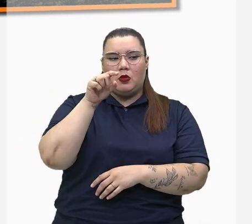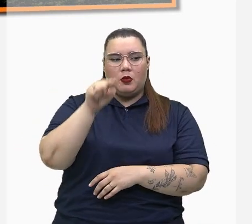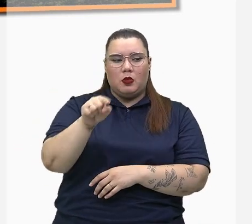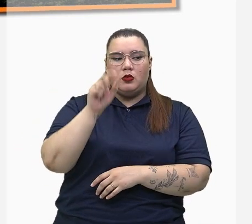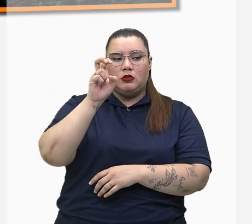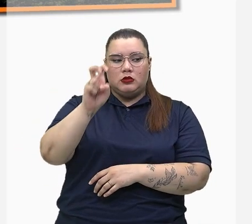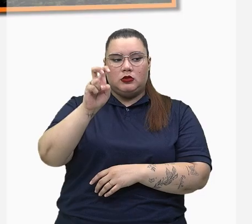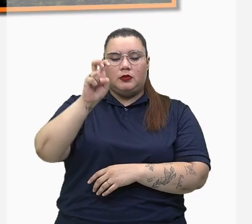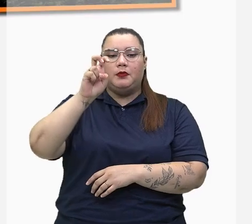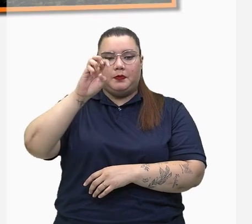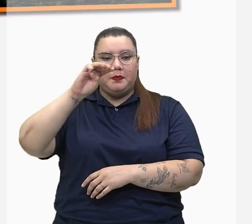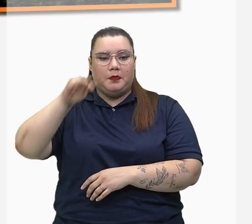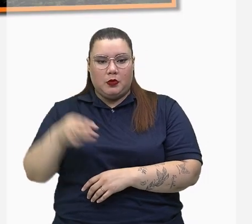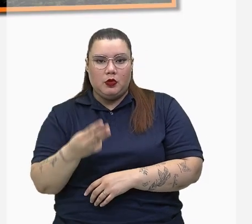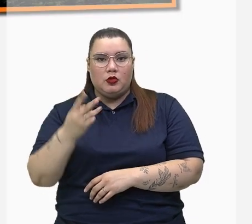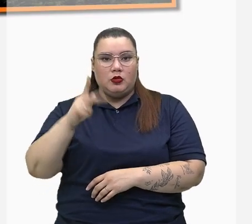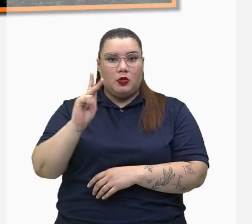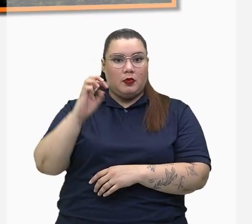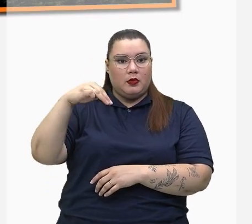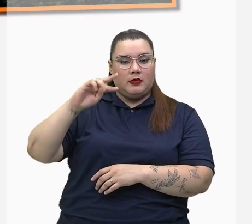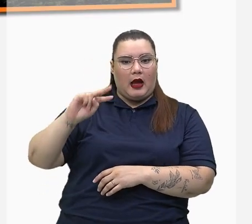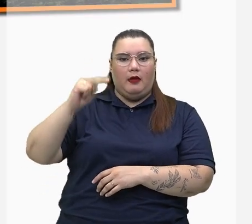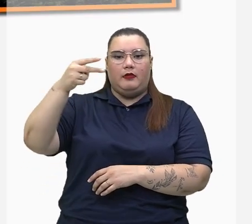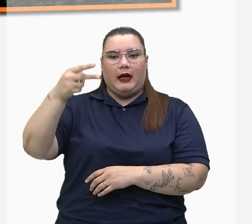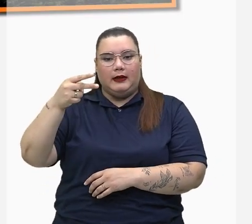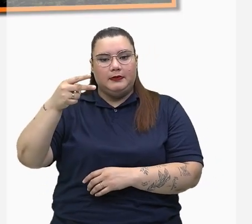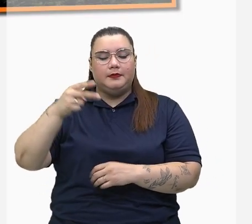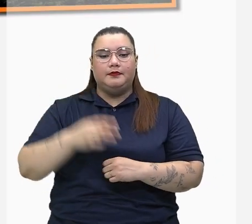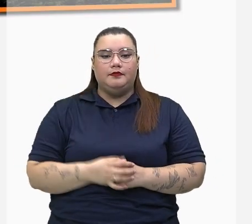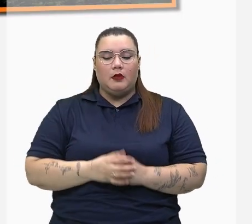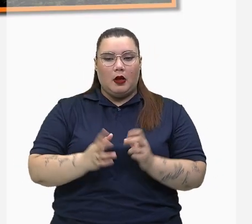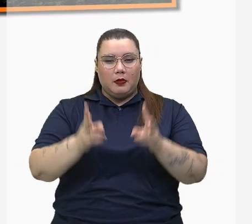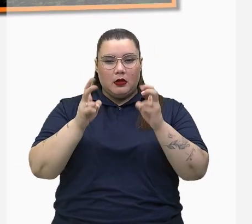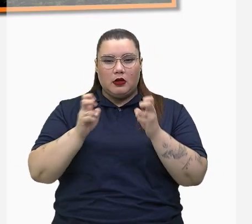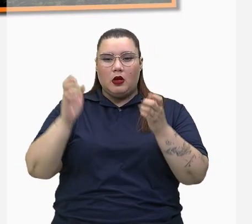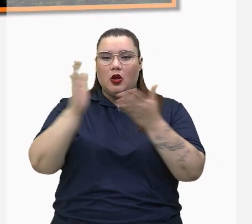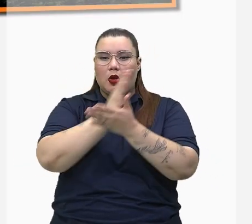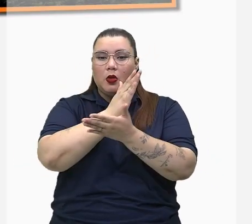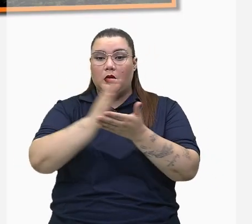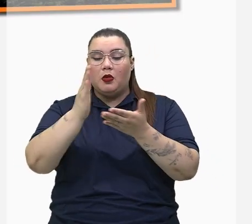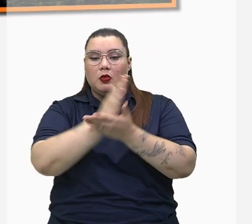de quilômetros quadrados. Observem aí algumas